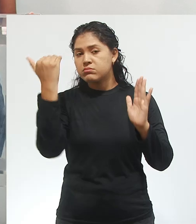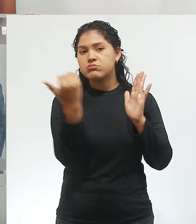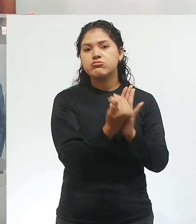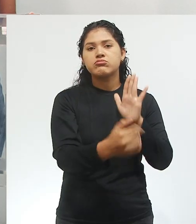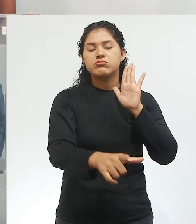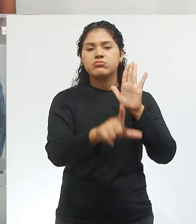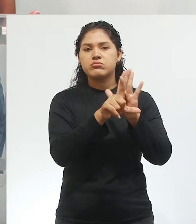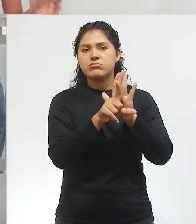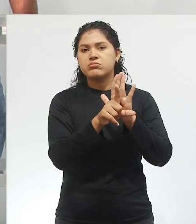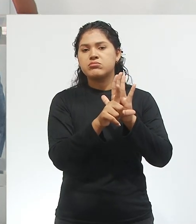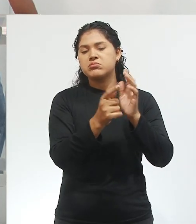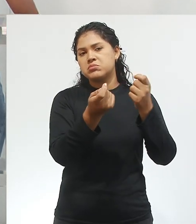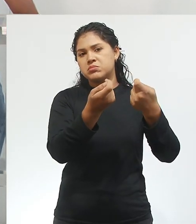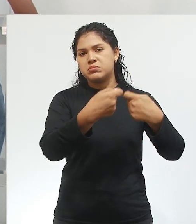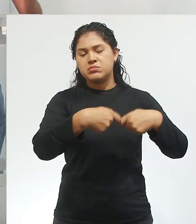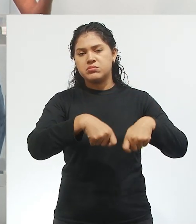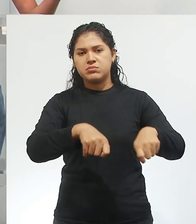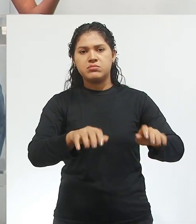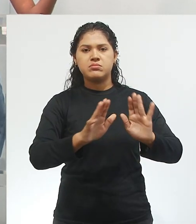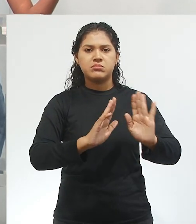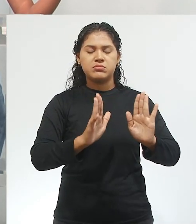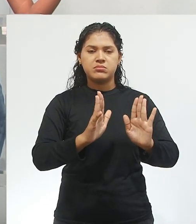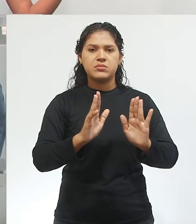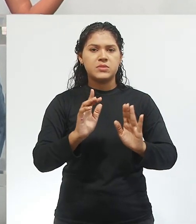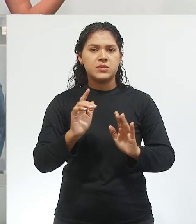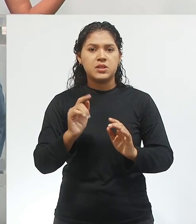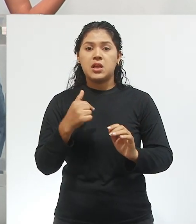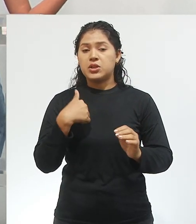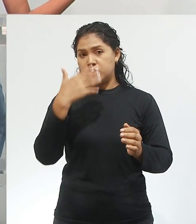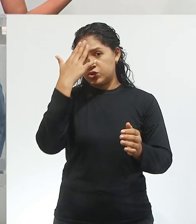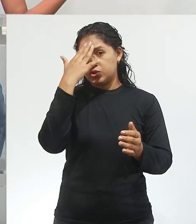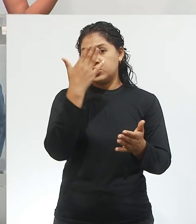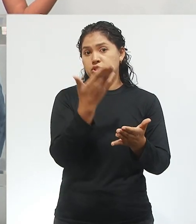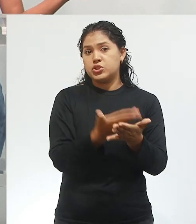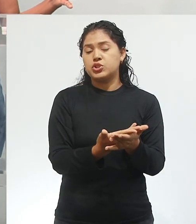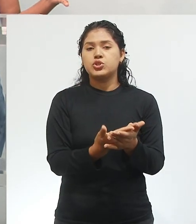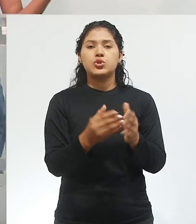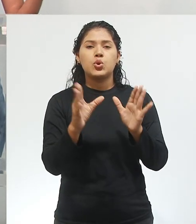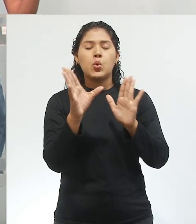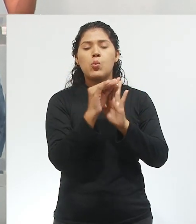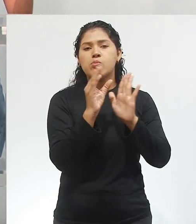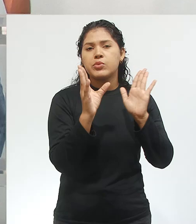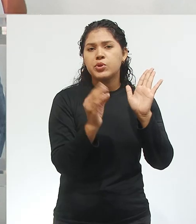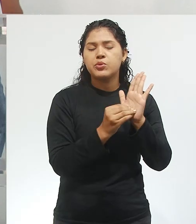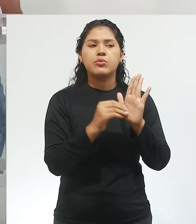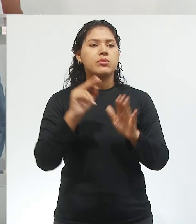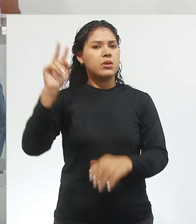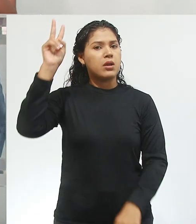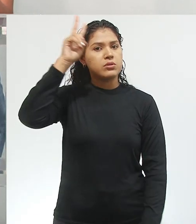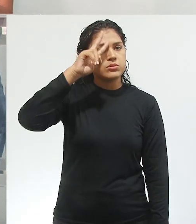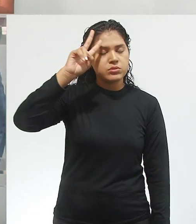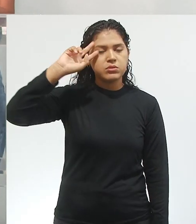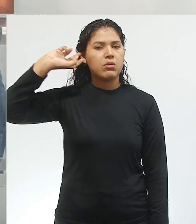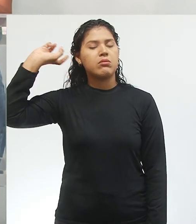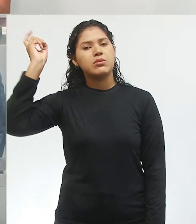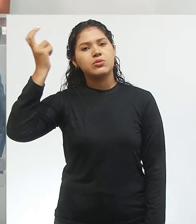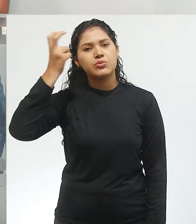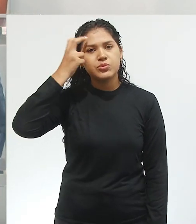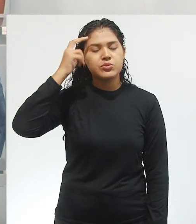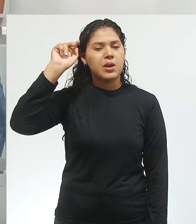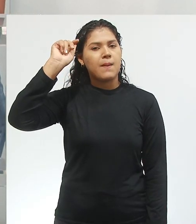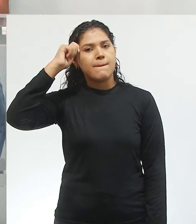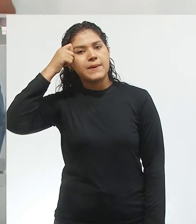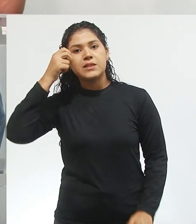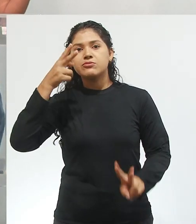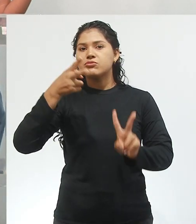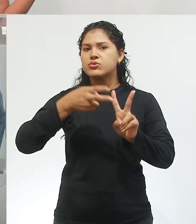consideração essas questões, pressupõe-se que esses conteúdos, né, essa história, essa cultura do negro,